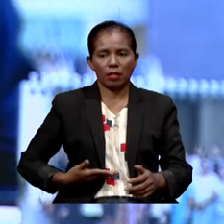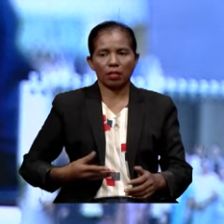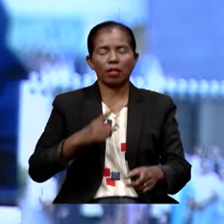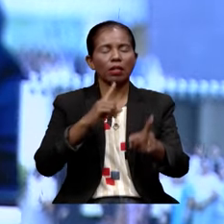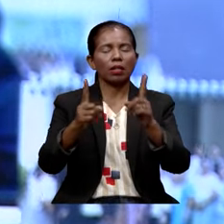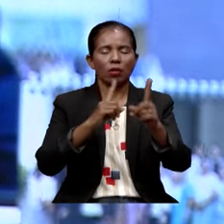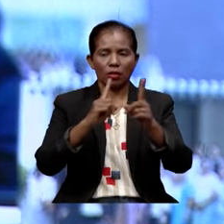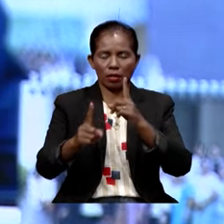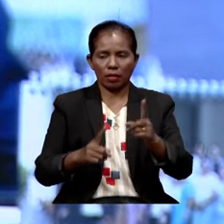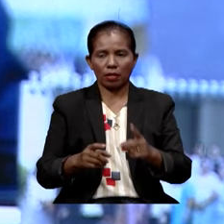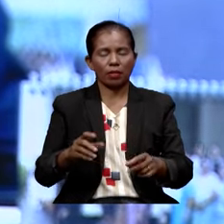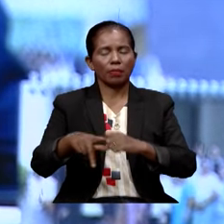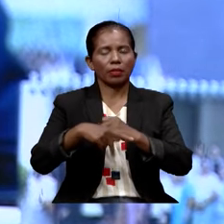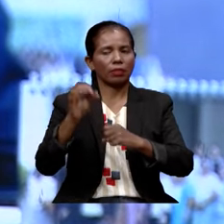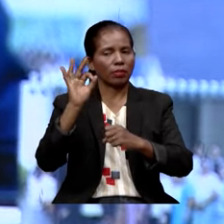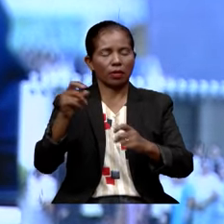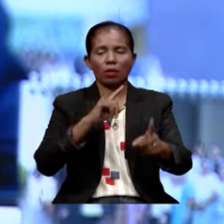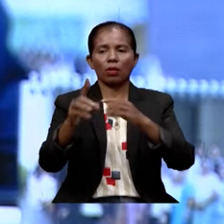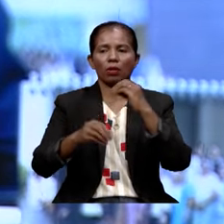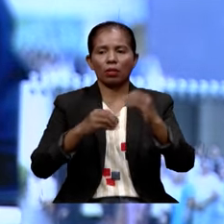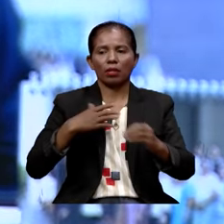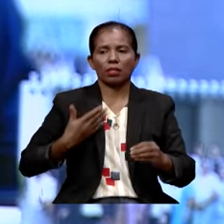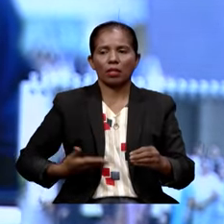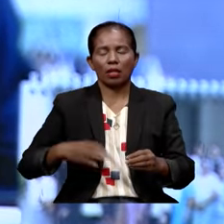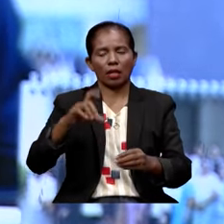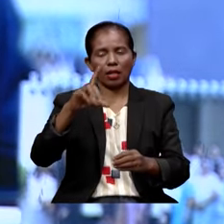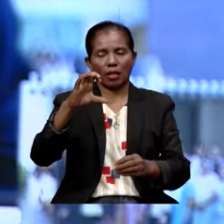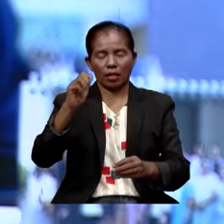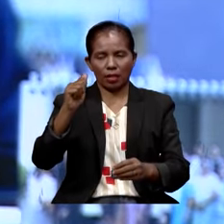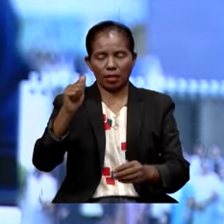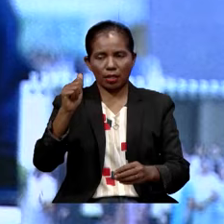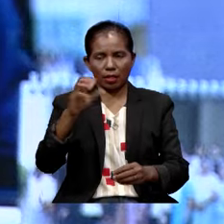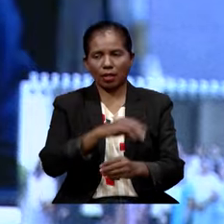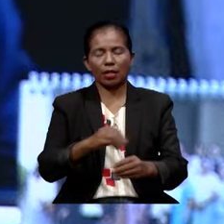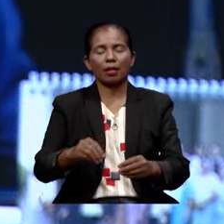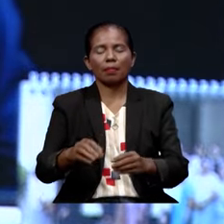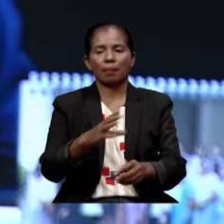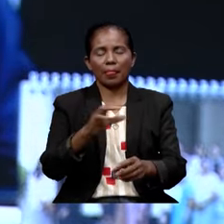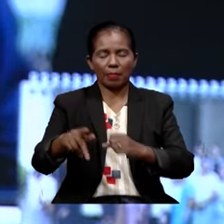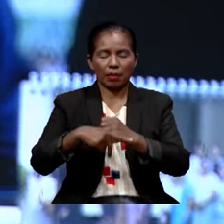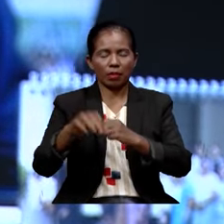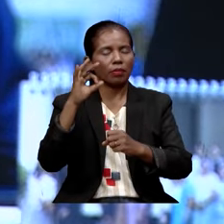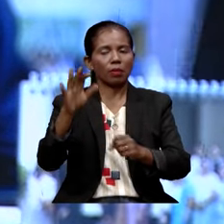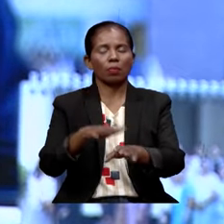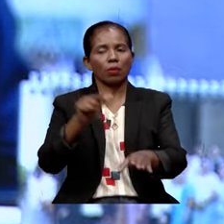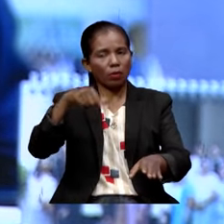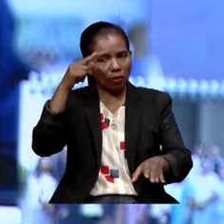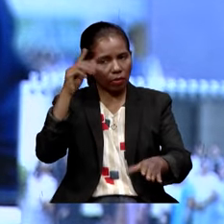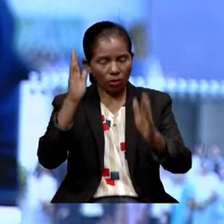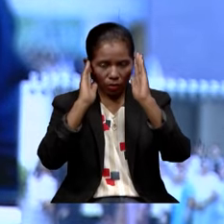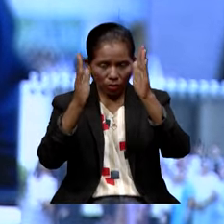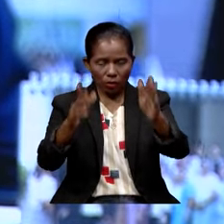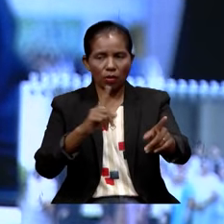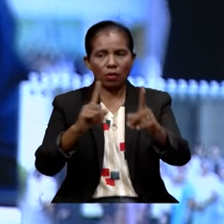Colia, Fretilin, lá os mais atos questionam a senhora e da Nara Elia, né? Mas bem, Fretilin, a cara fala no governo a sua